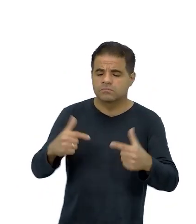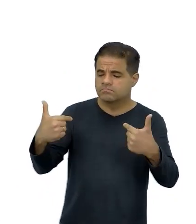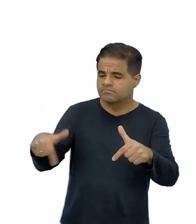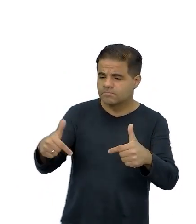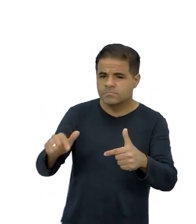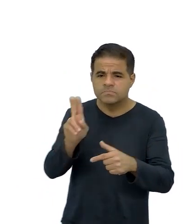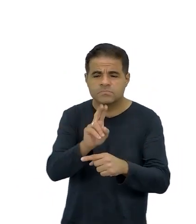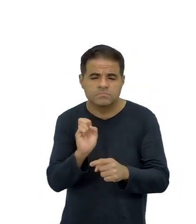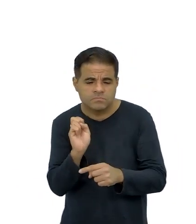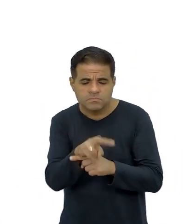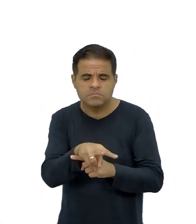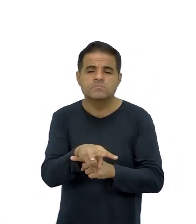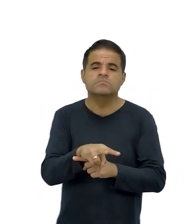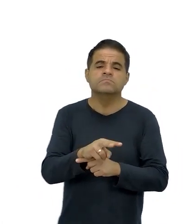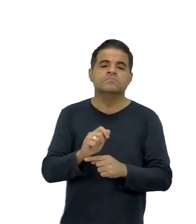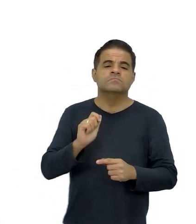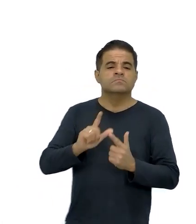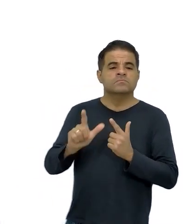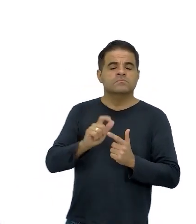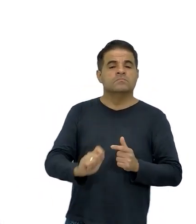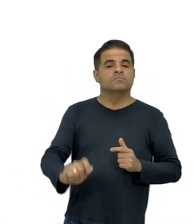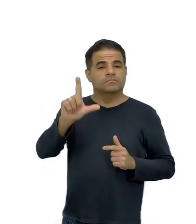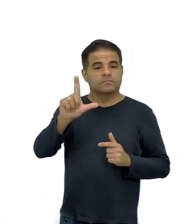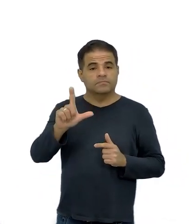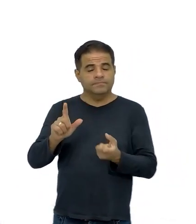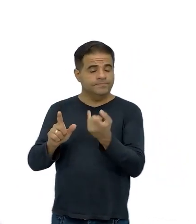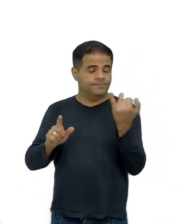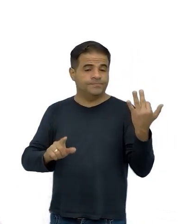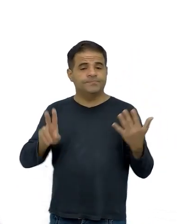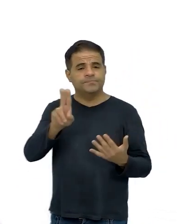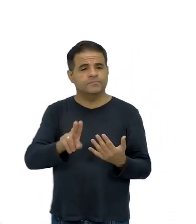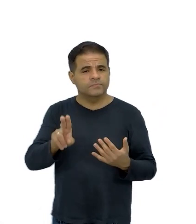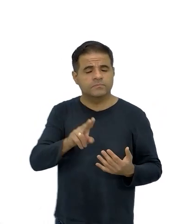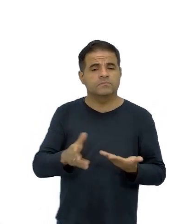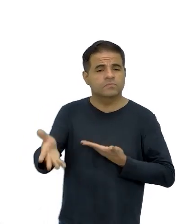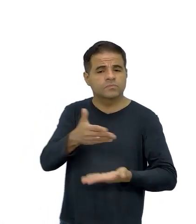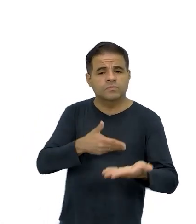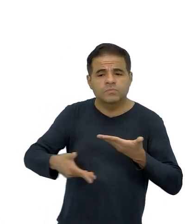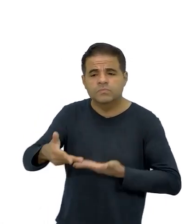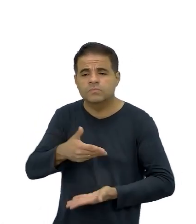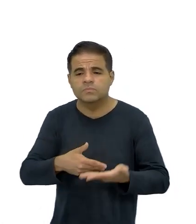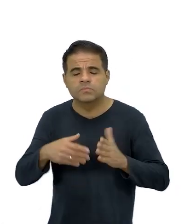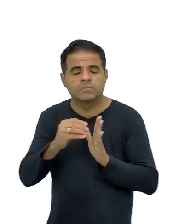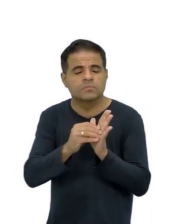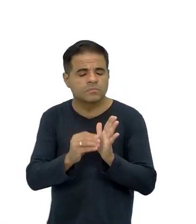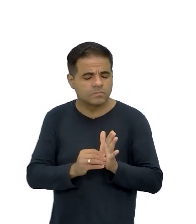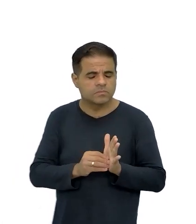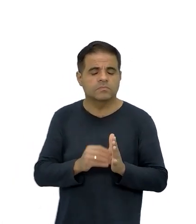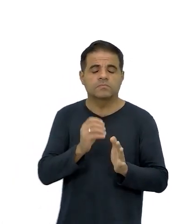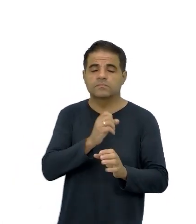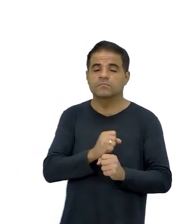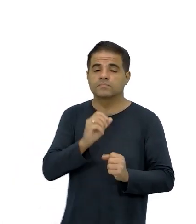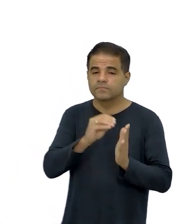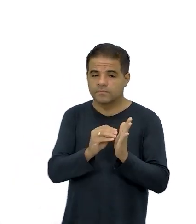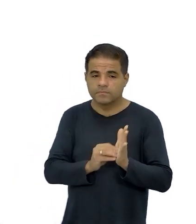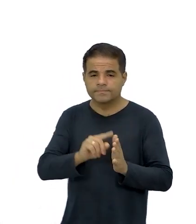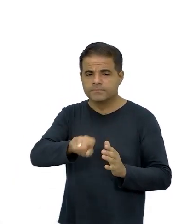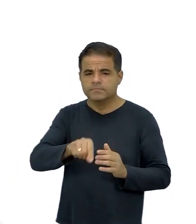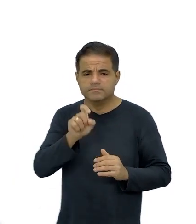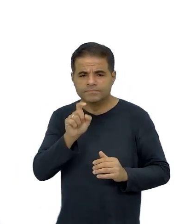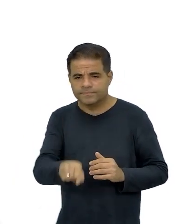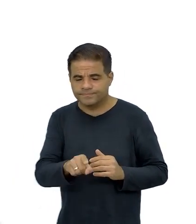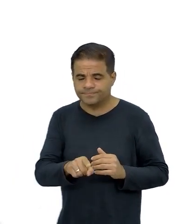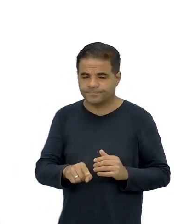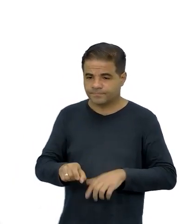da letra maiúscula. E o quanto um dos seus usos se relaciona com a pontuação. No caderno do